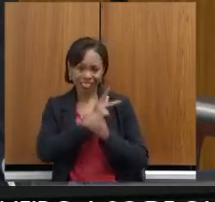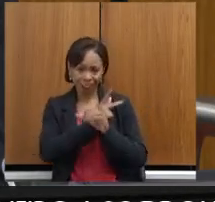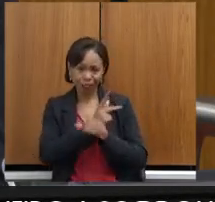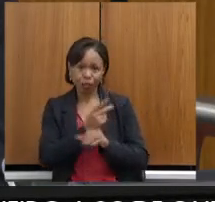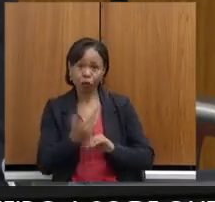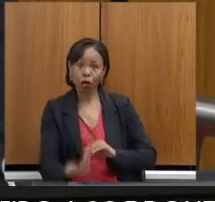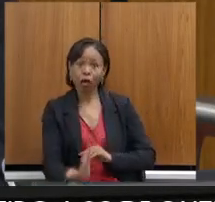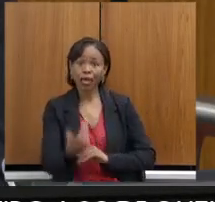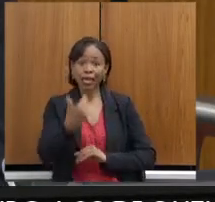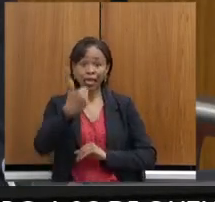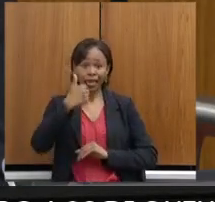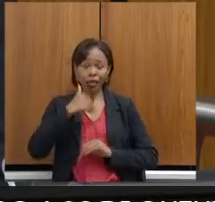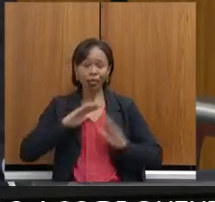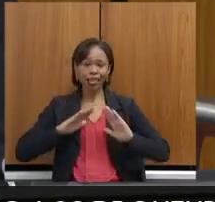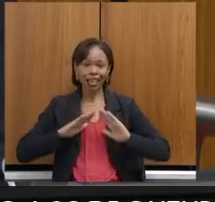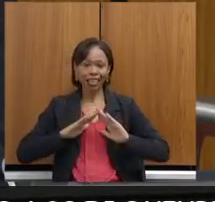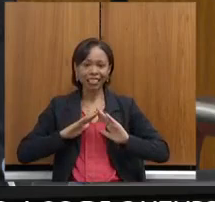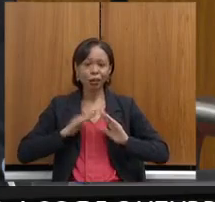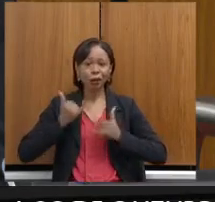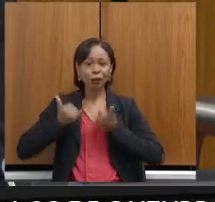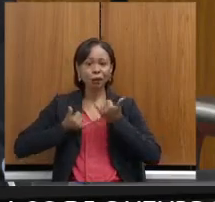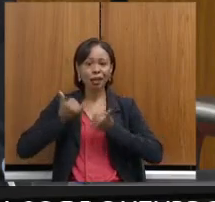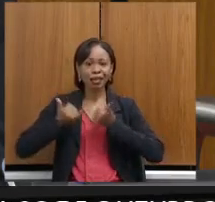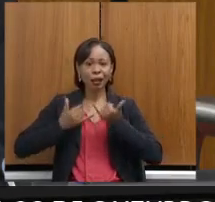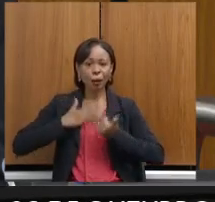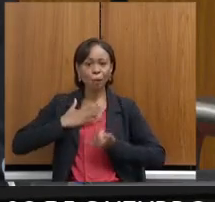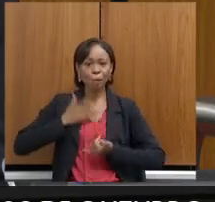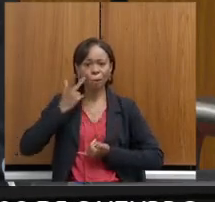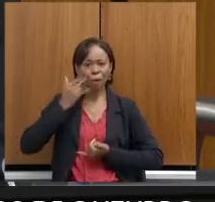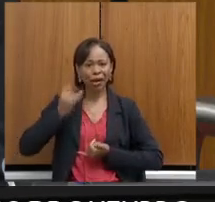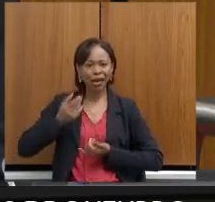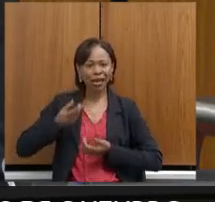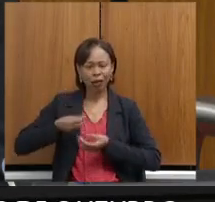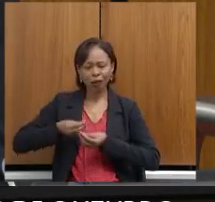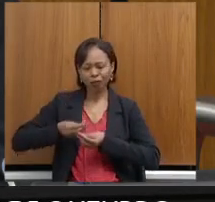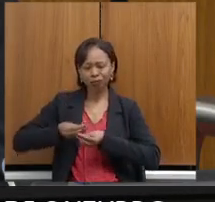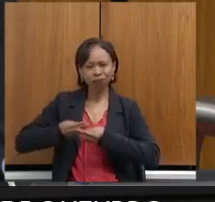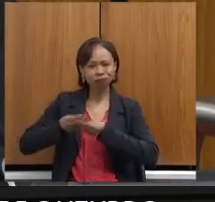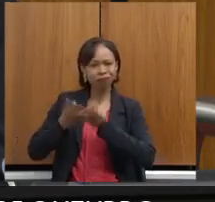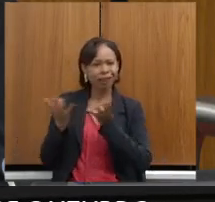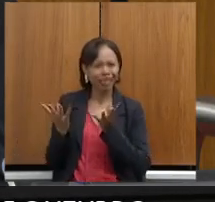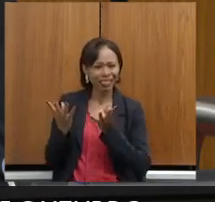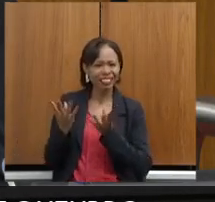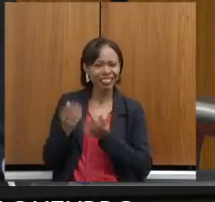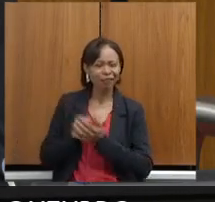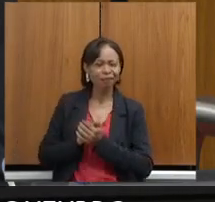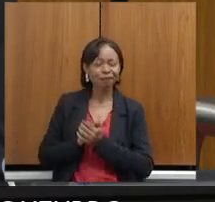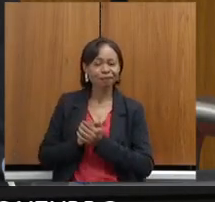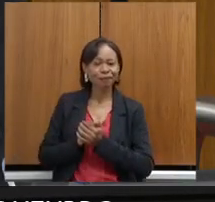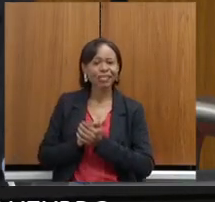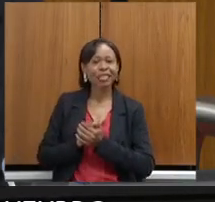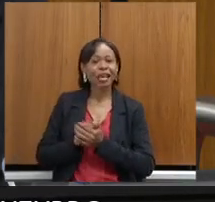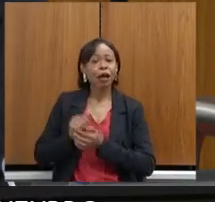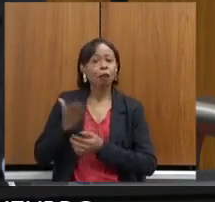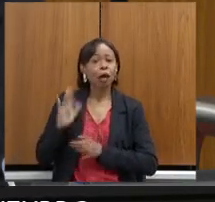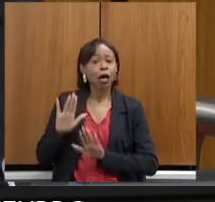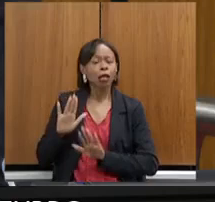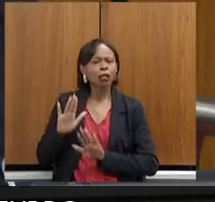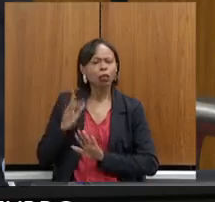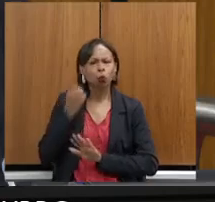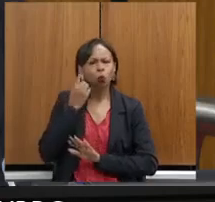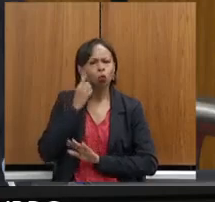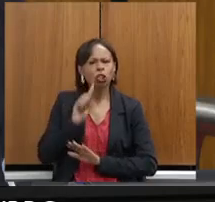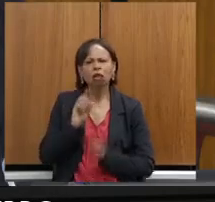casa jogar cartas com meu pai era um jogo que era truco que eles jogavam e um dia Faltou um